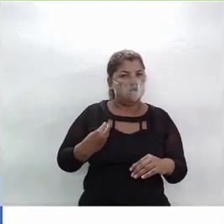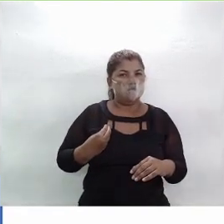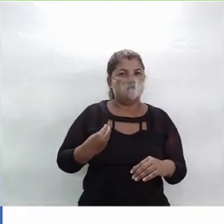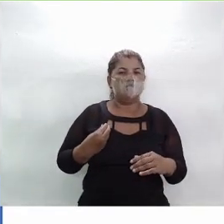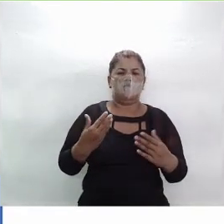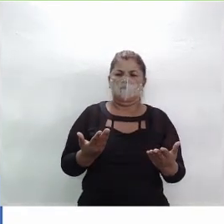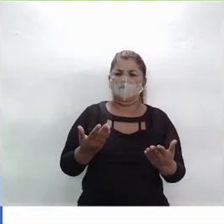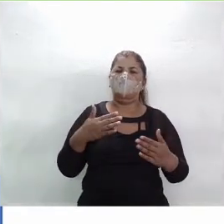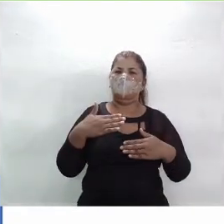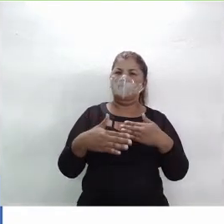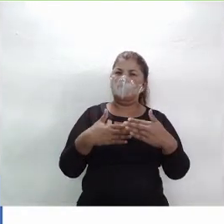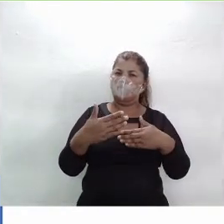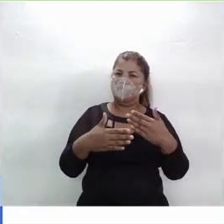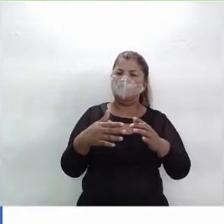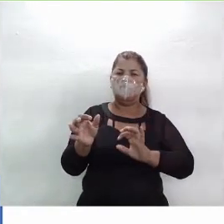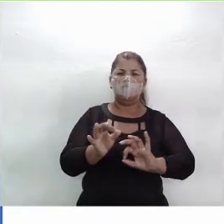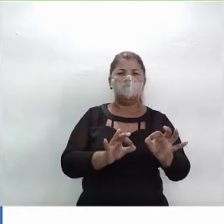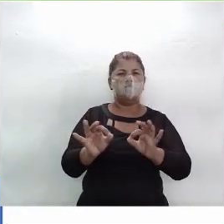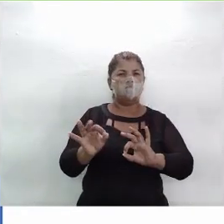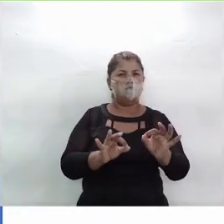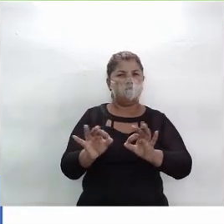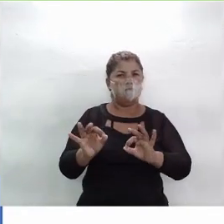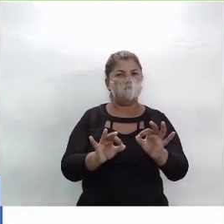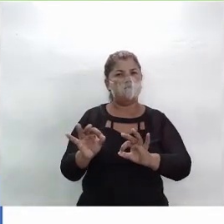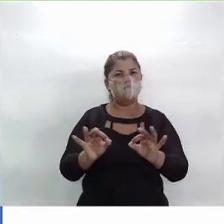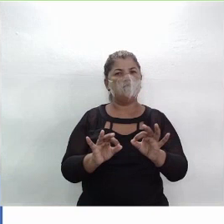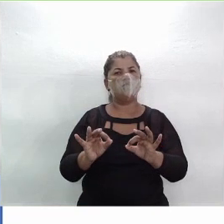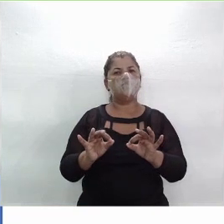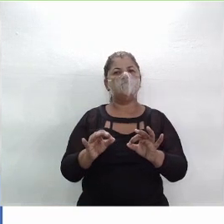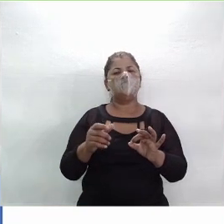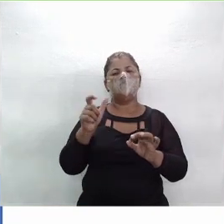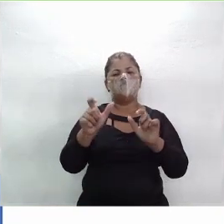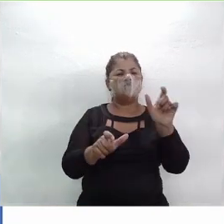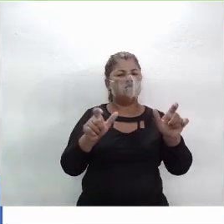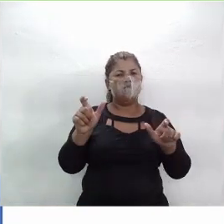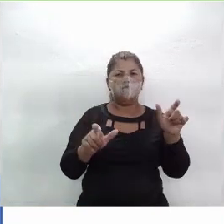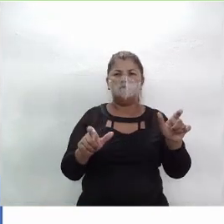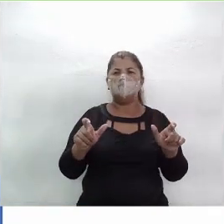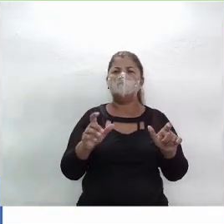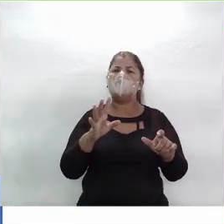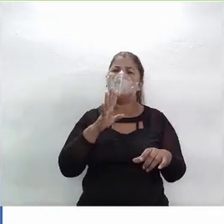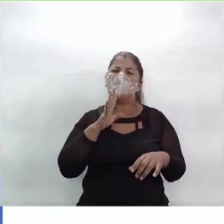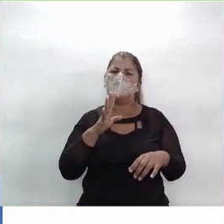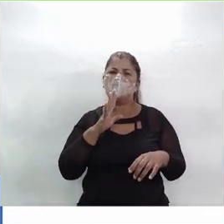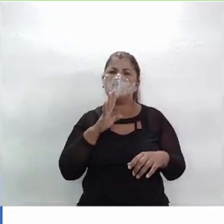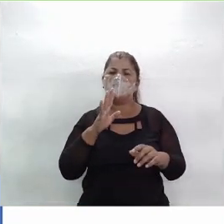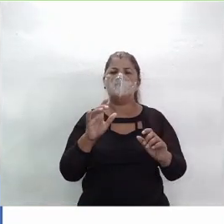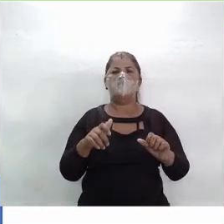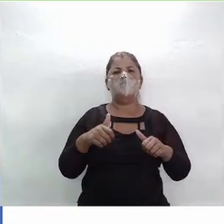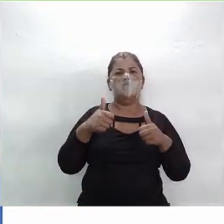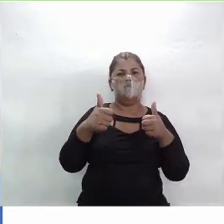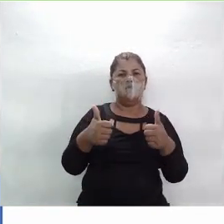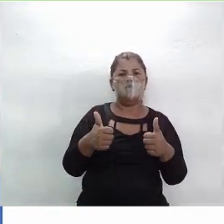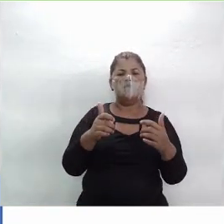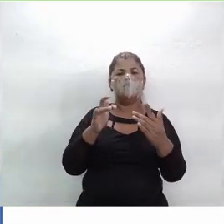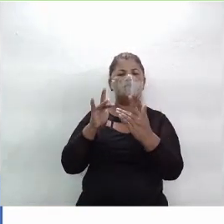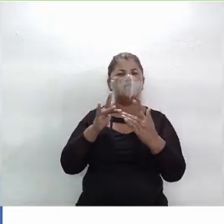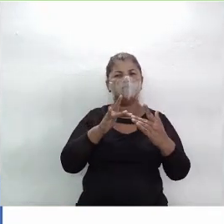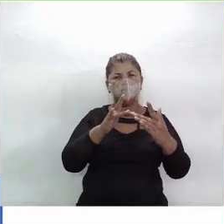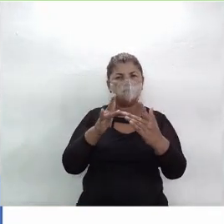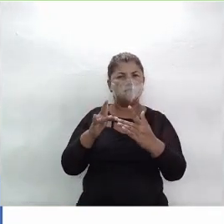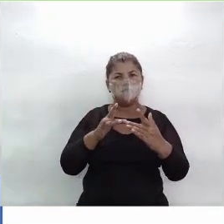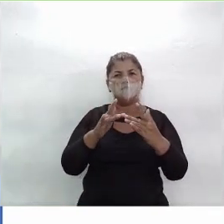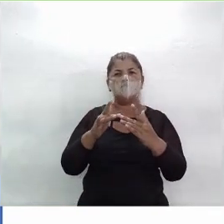É um processo de planejamento no qual os indivíduos se conhecem melhor,